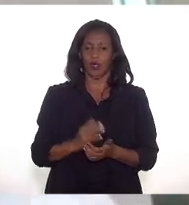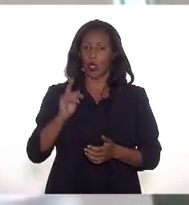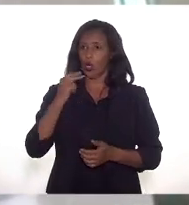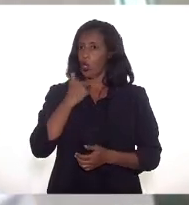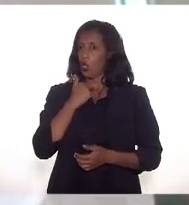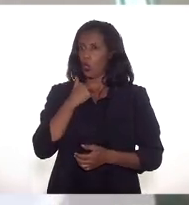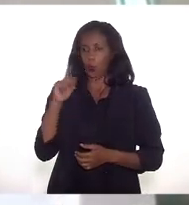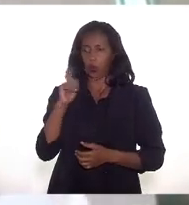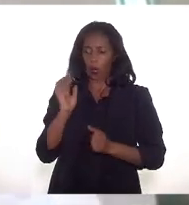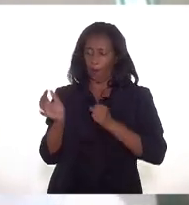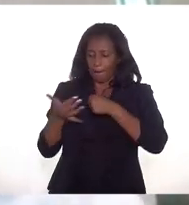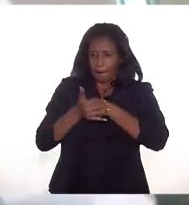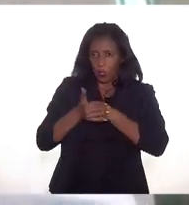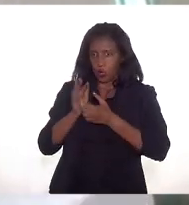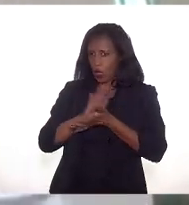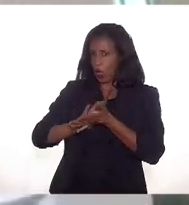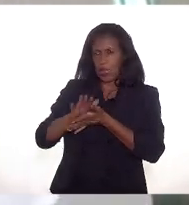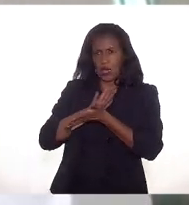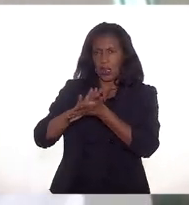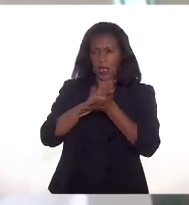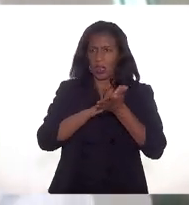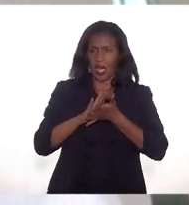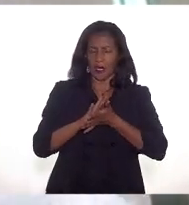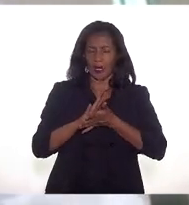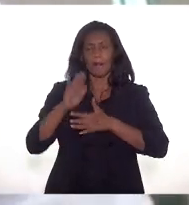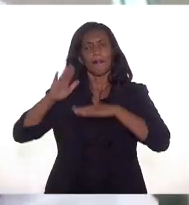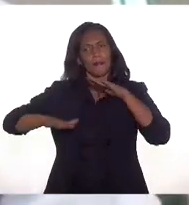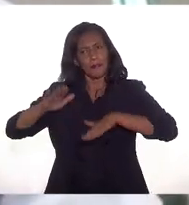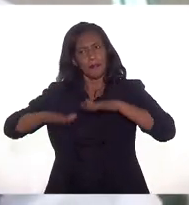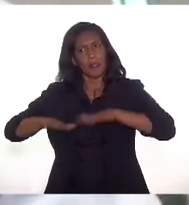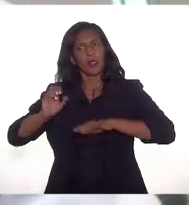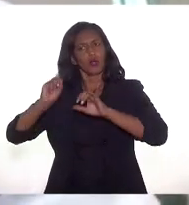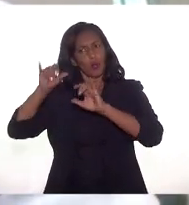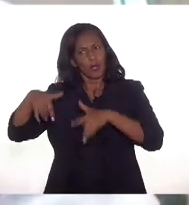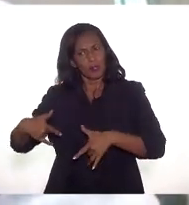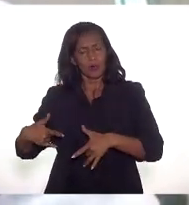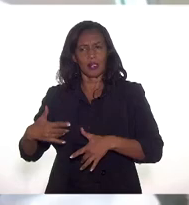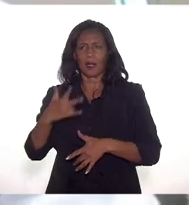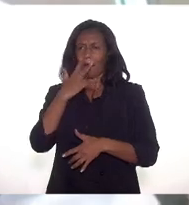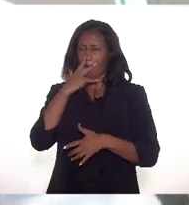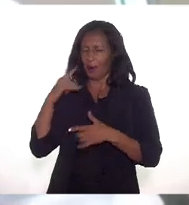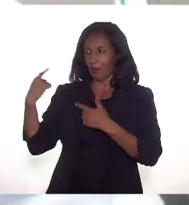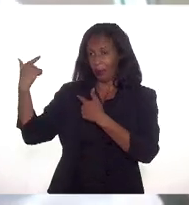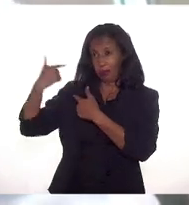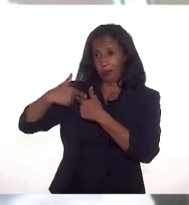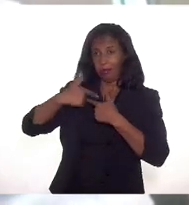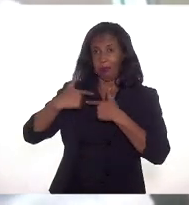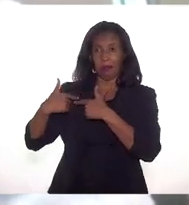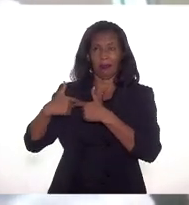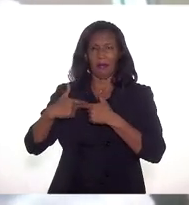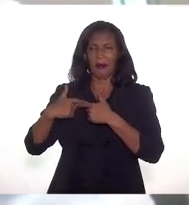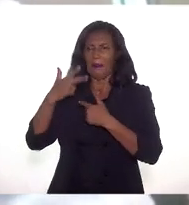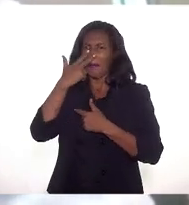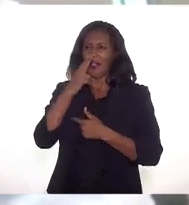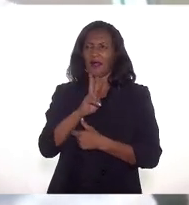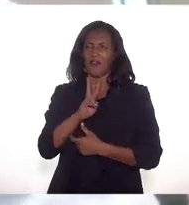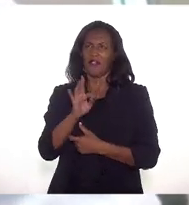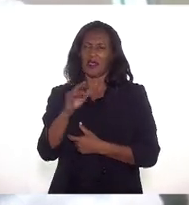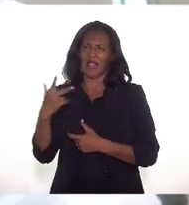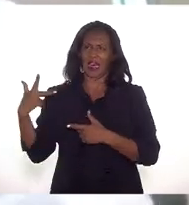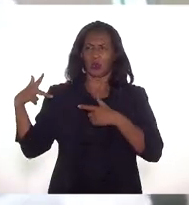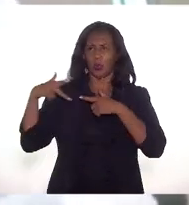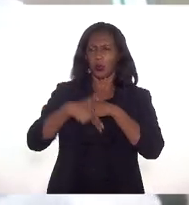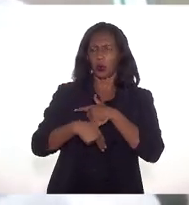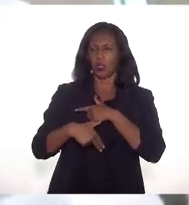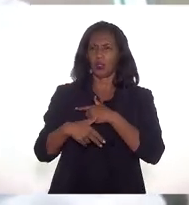estamos aumentando o risco da operação e, mesmo assim, a gente vem sendo questionado, vem sendo vetado esses